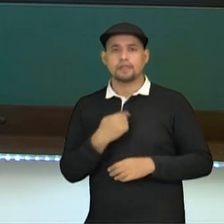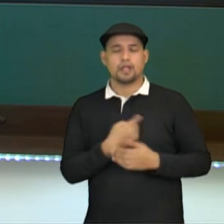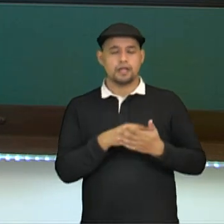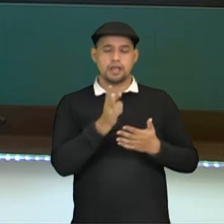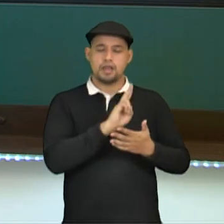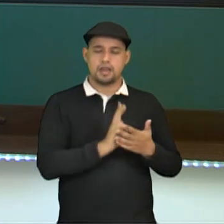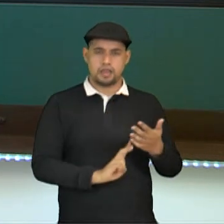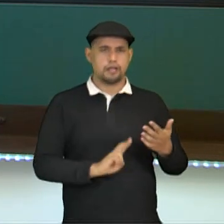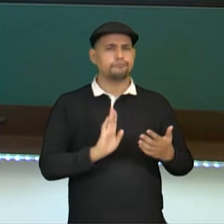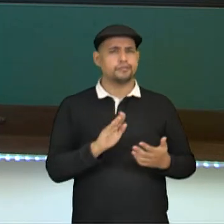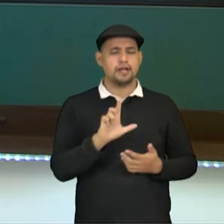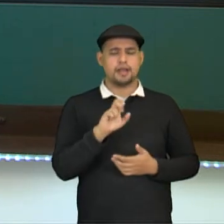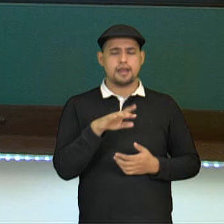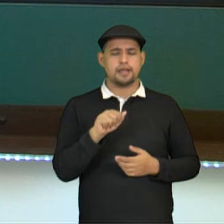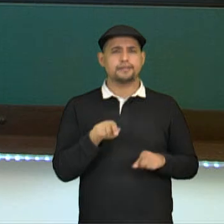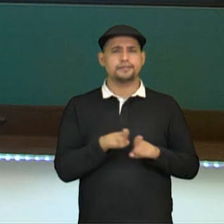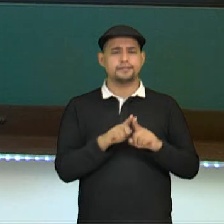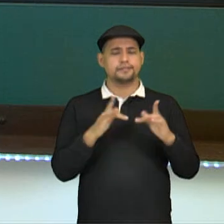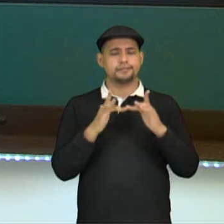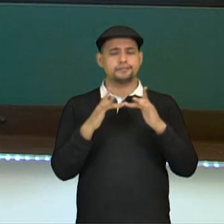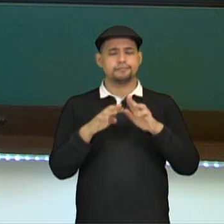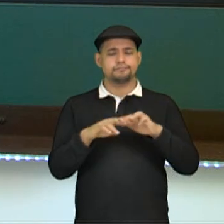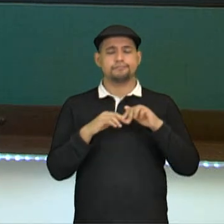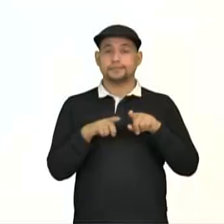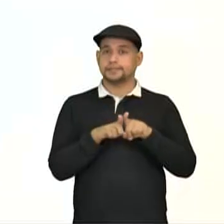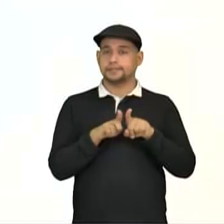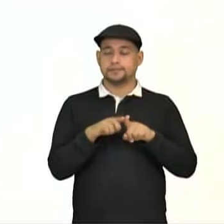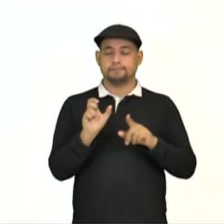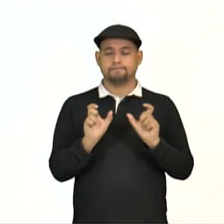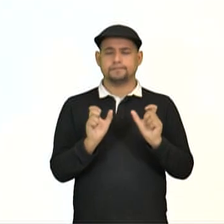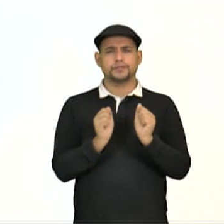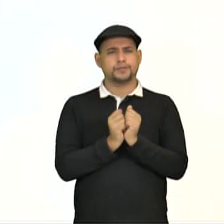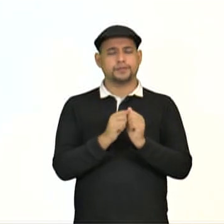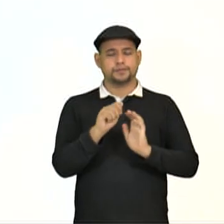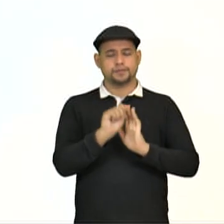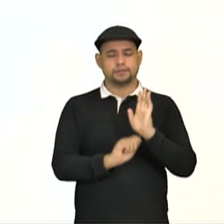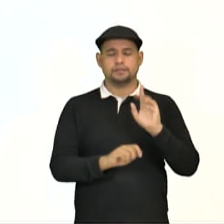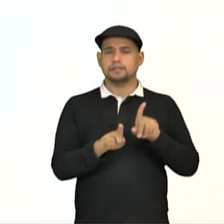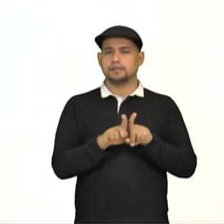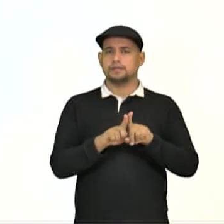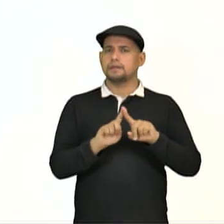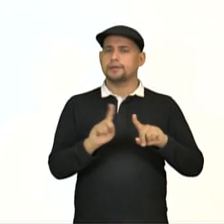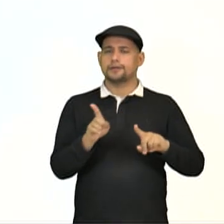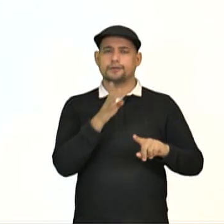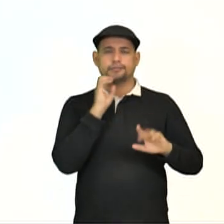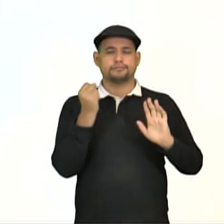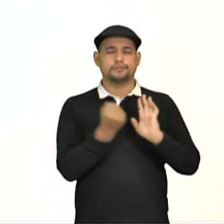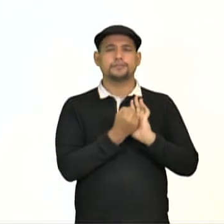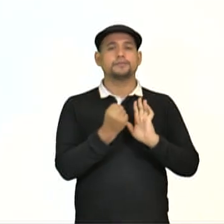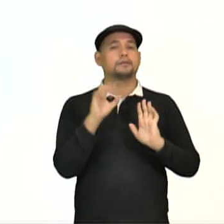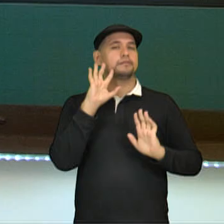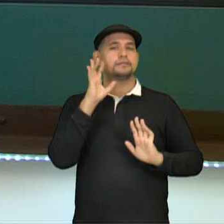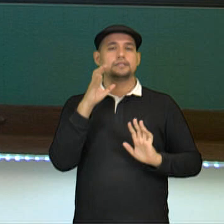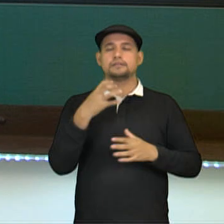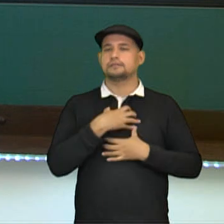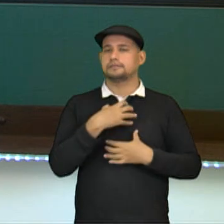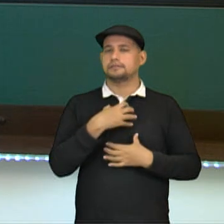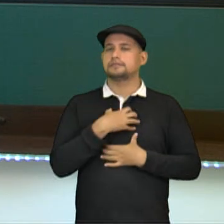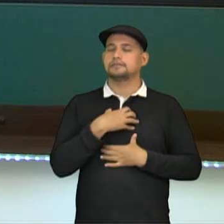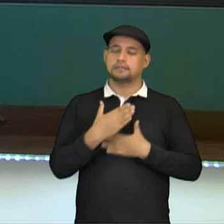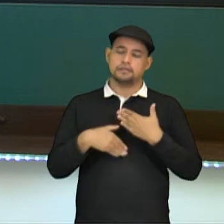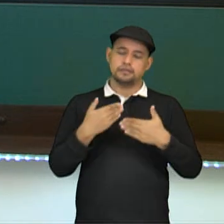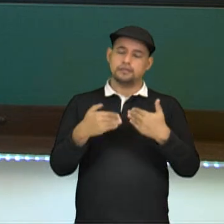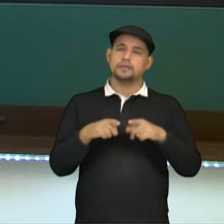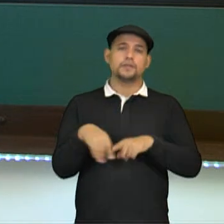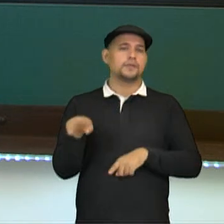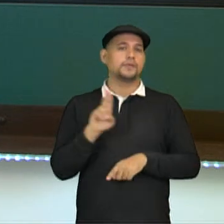uma lenda, relacionamos causa e consequência entre as partes e elementos do texto e reconhecemos o efeito de sentido decorrente